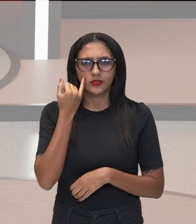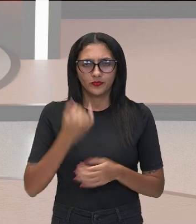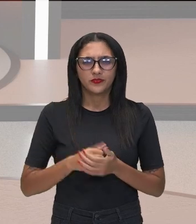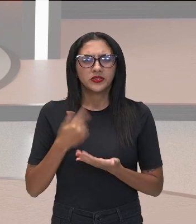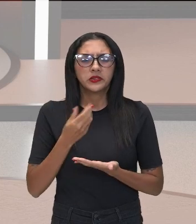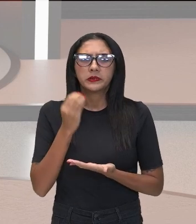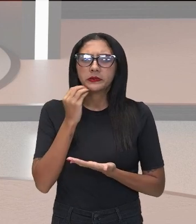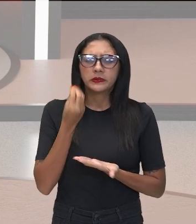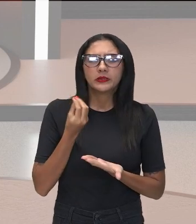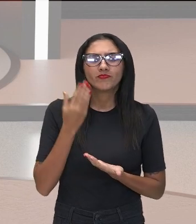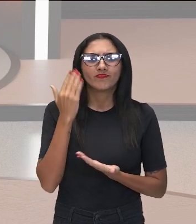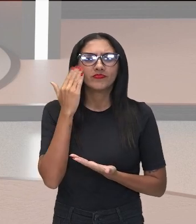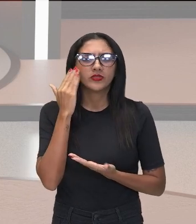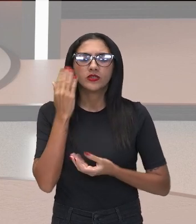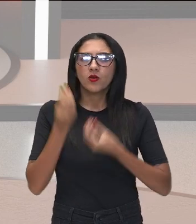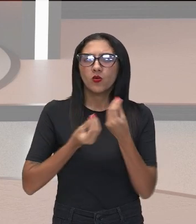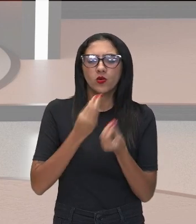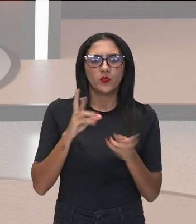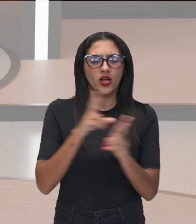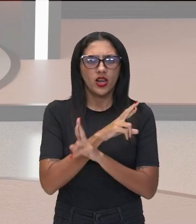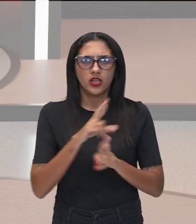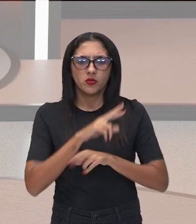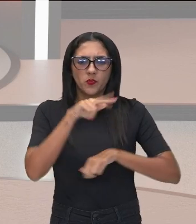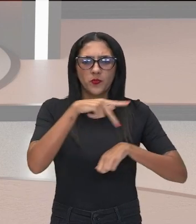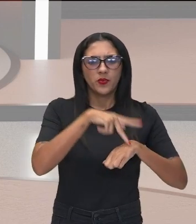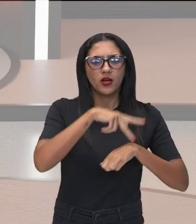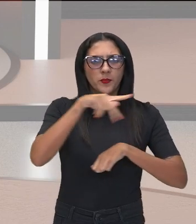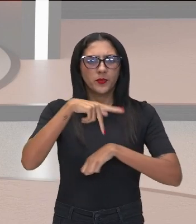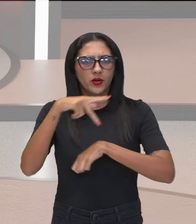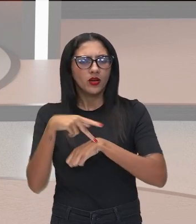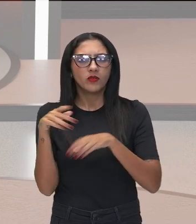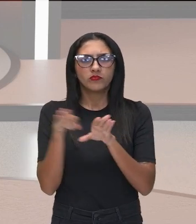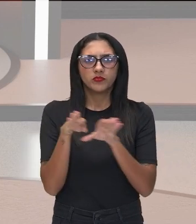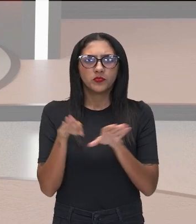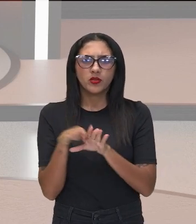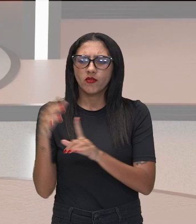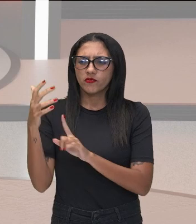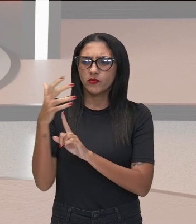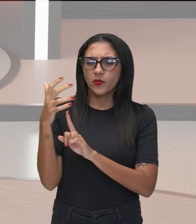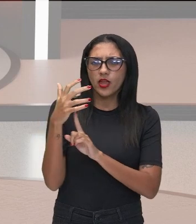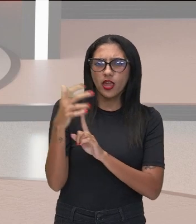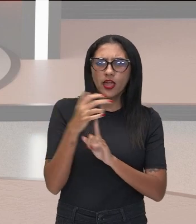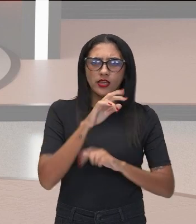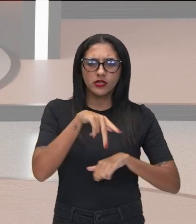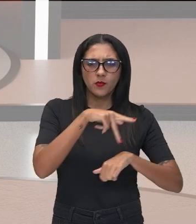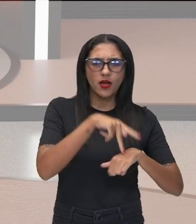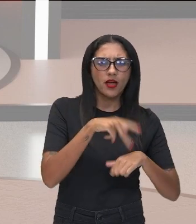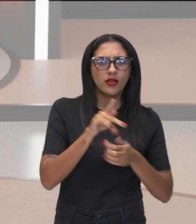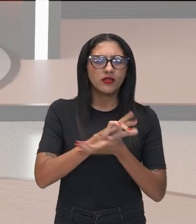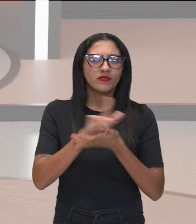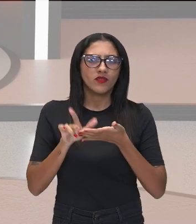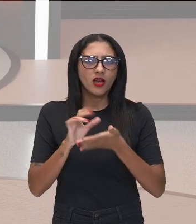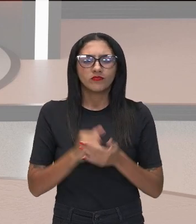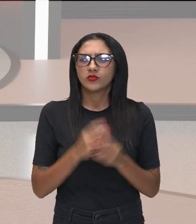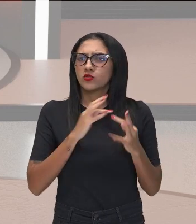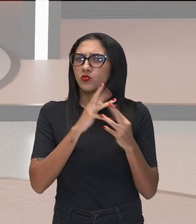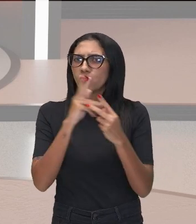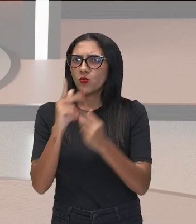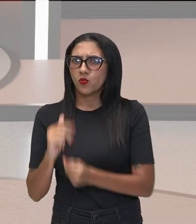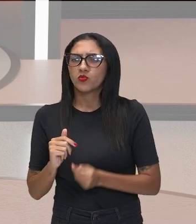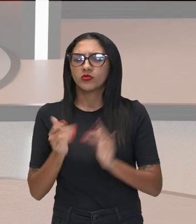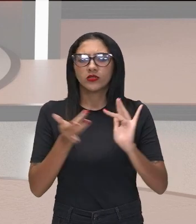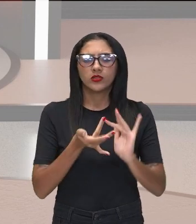as relações entre os países, as influências que os países têm entre si, tudo dentro do contexto